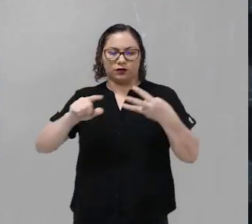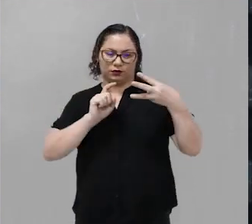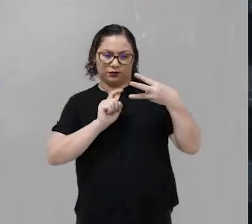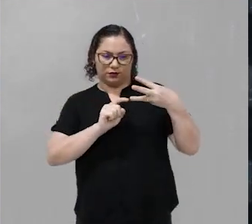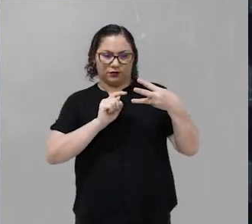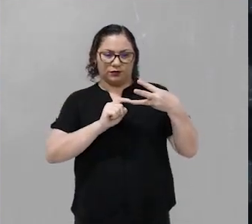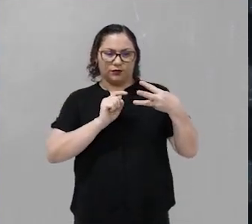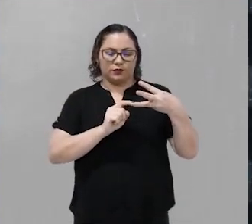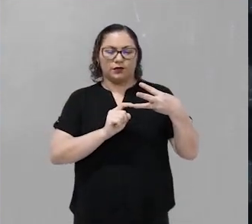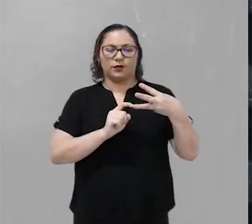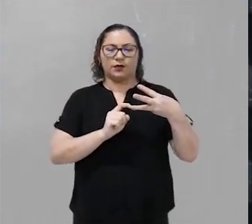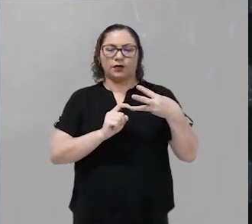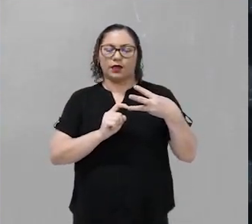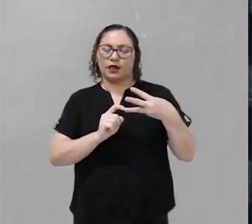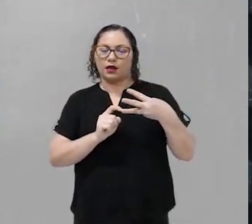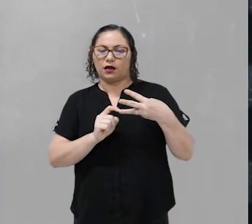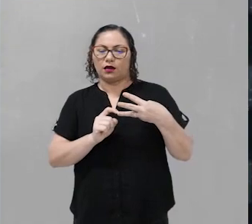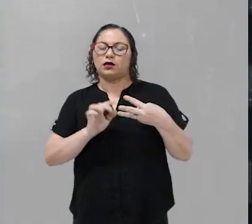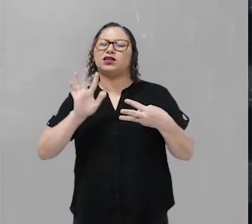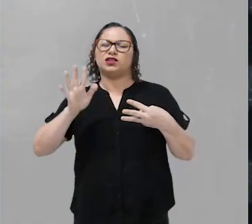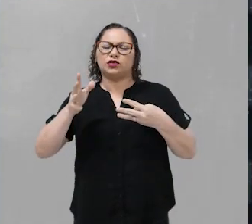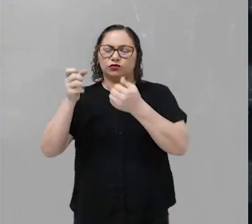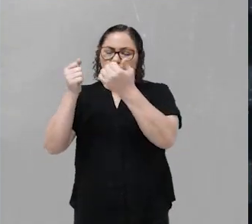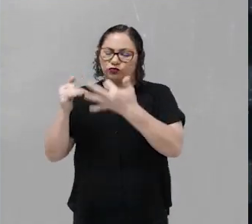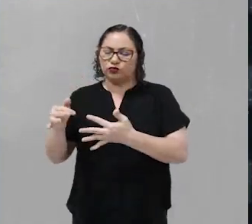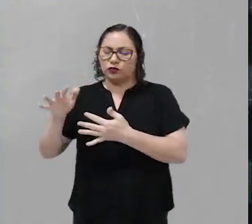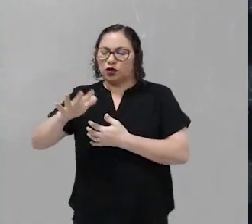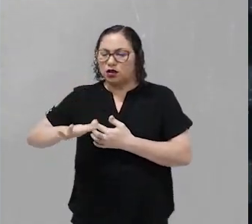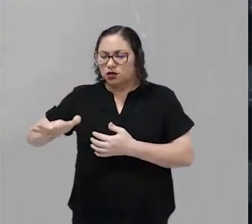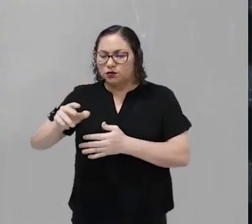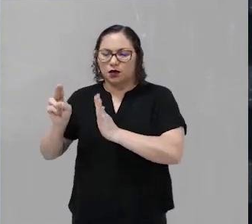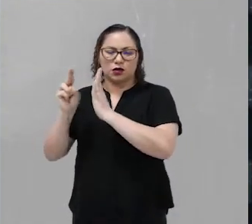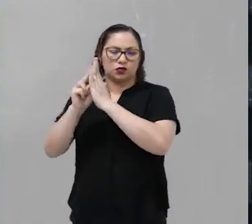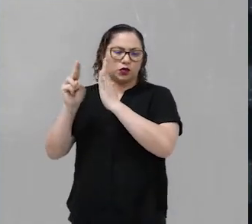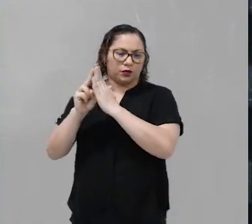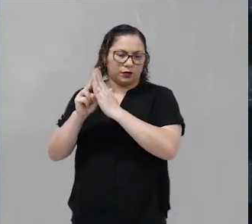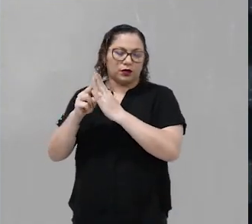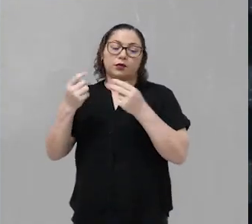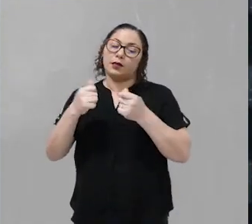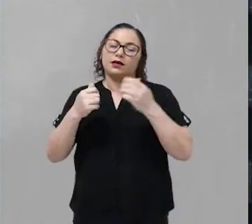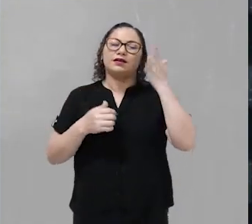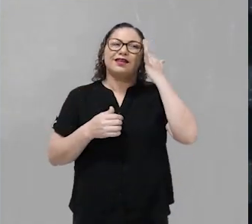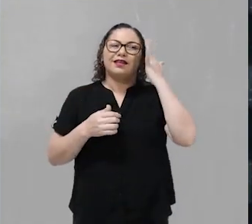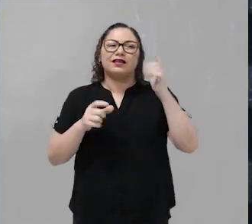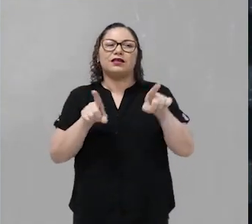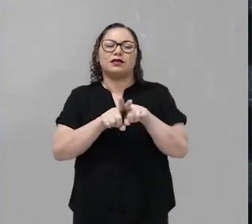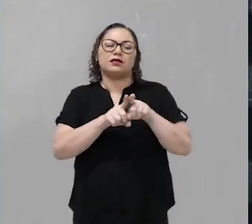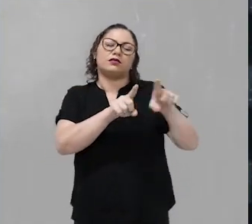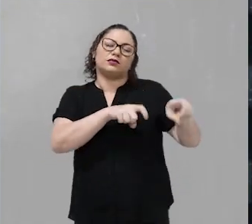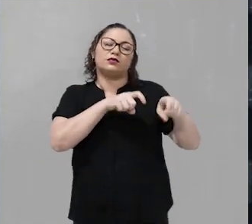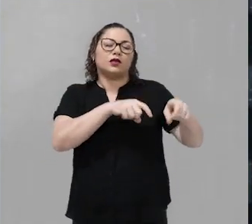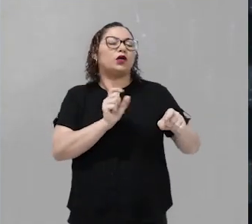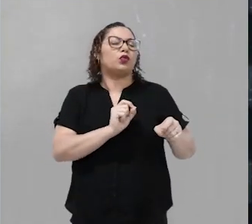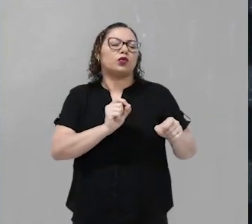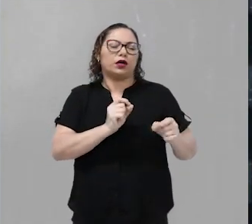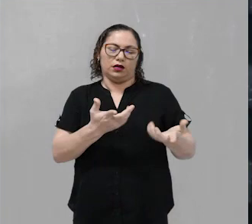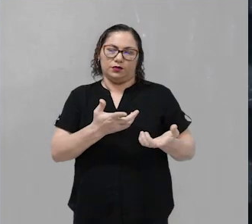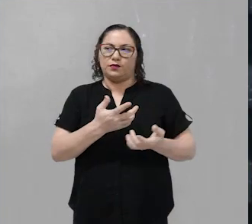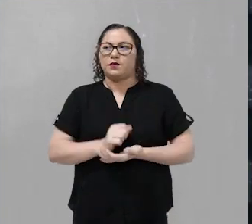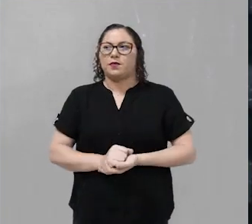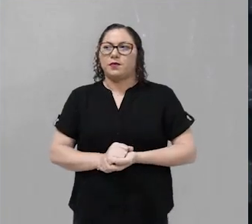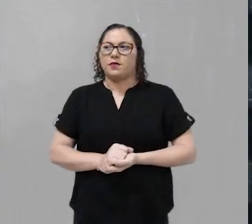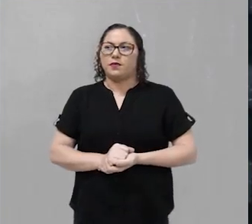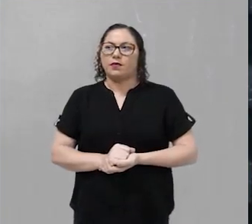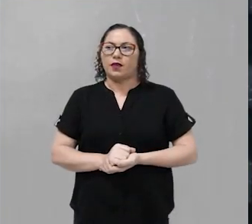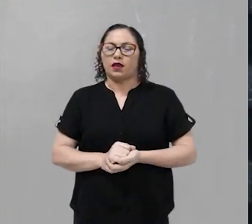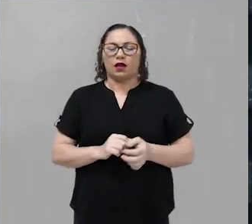terceiro tópico. Se a gente falou o que é espaço urbano, a gente precisa também entender o que é o espaço rural, o que é o campo, certo?